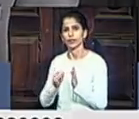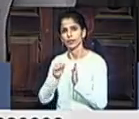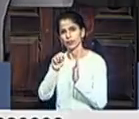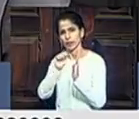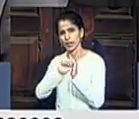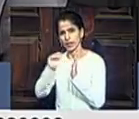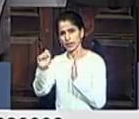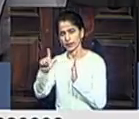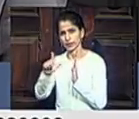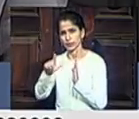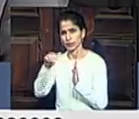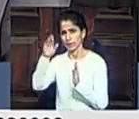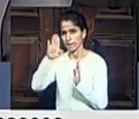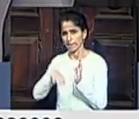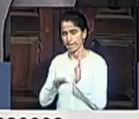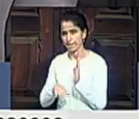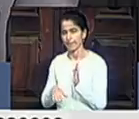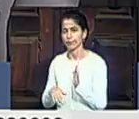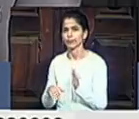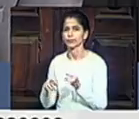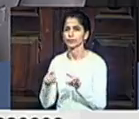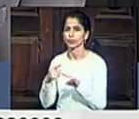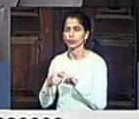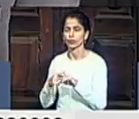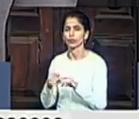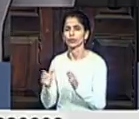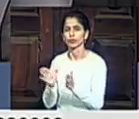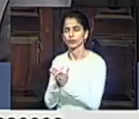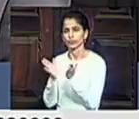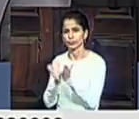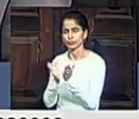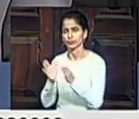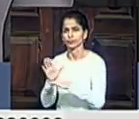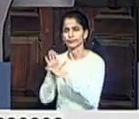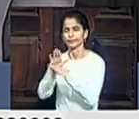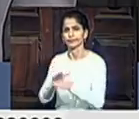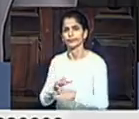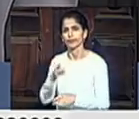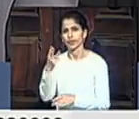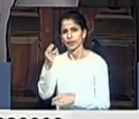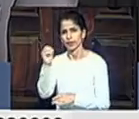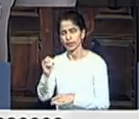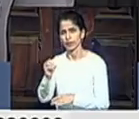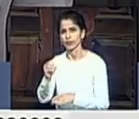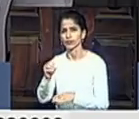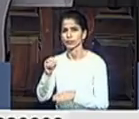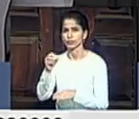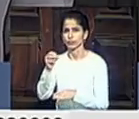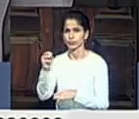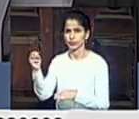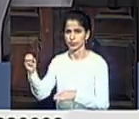menor e é de livre incidência do fundo, dos atuais 300 para 200